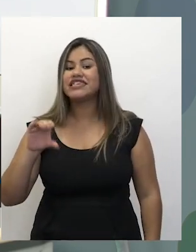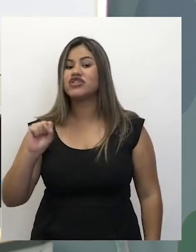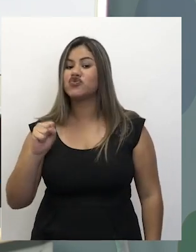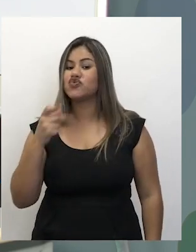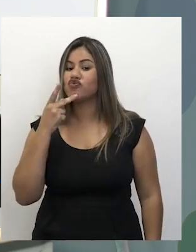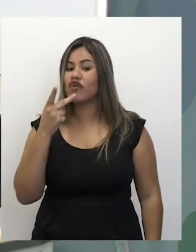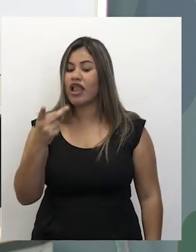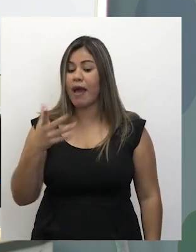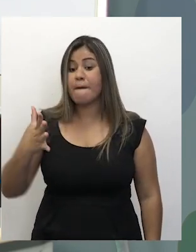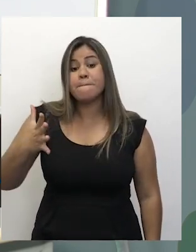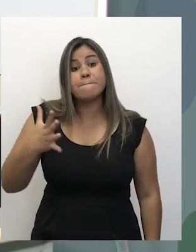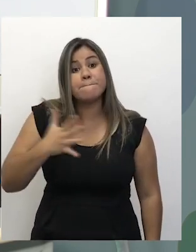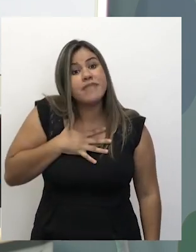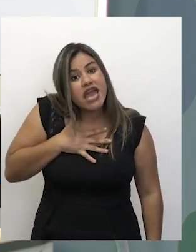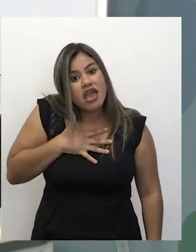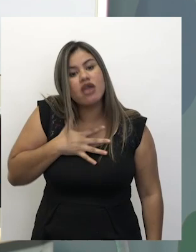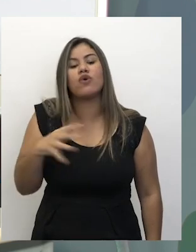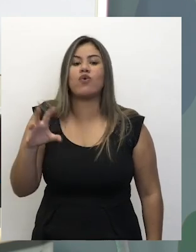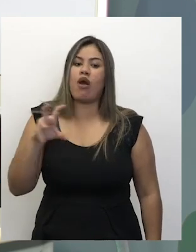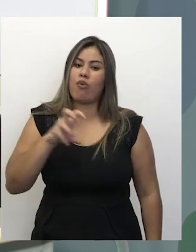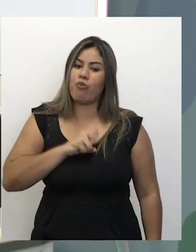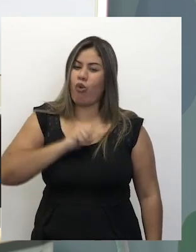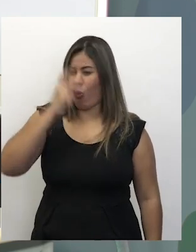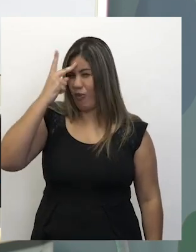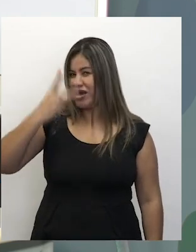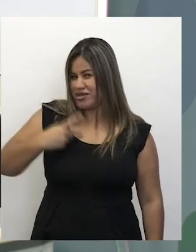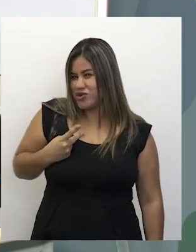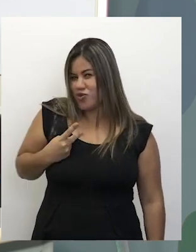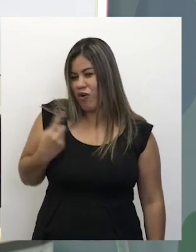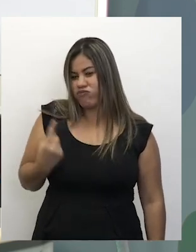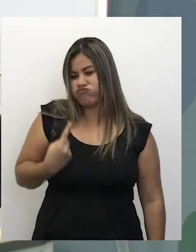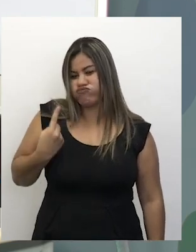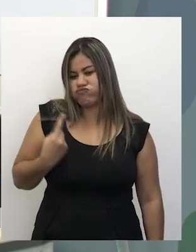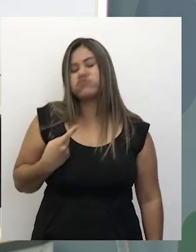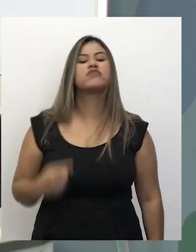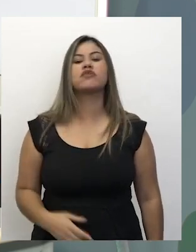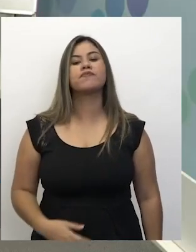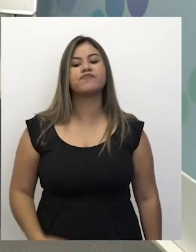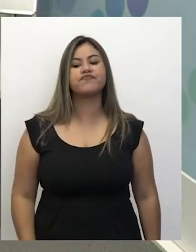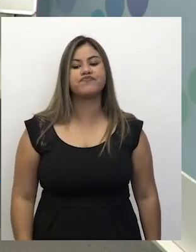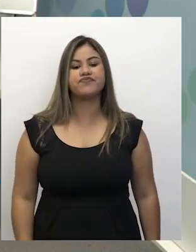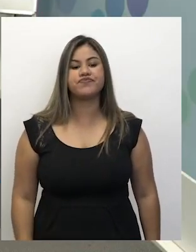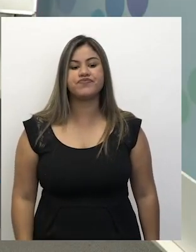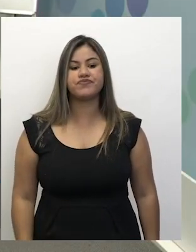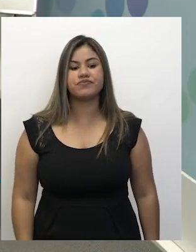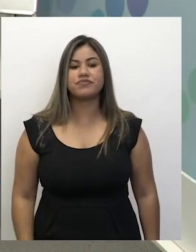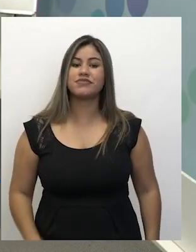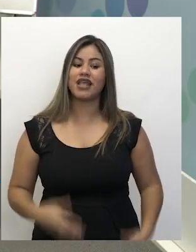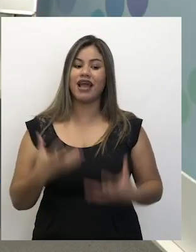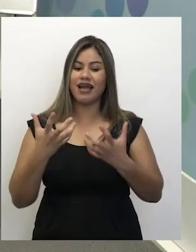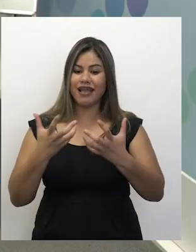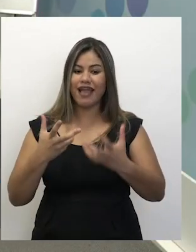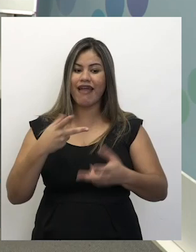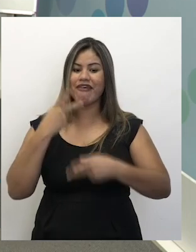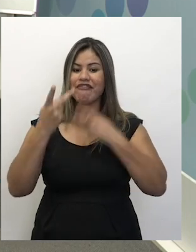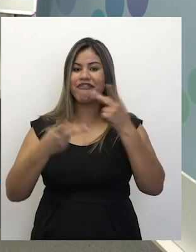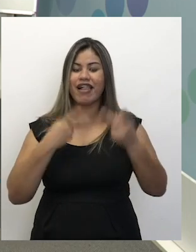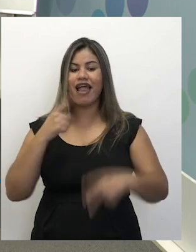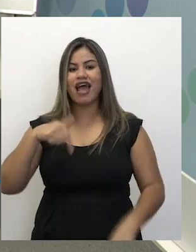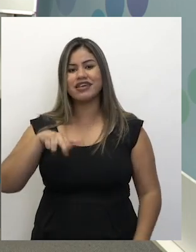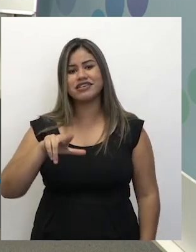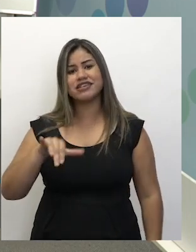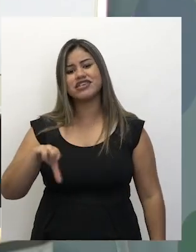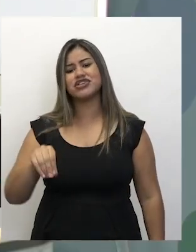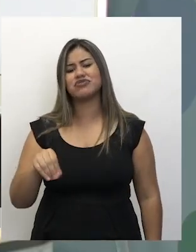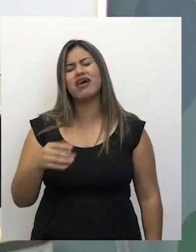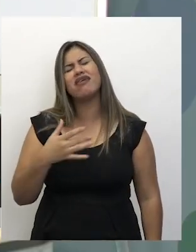não do meu amor do amor mais pessoal individualizada e que comentem dokimo a gente começa numa Ok do Timo